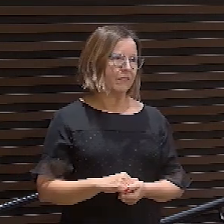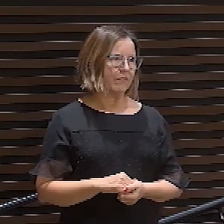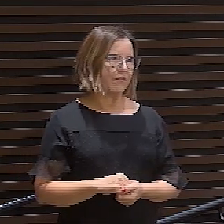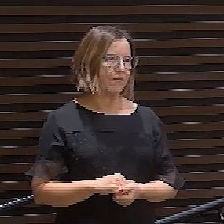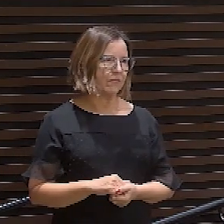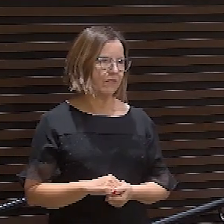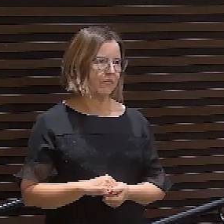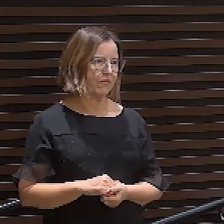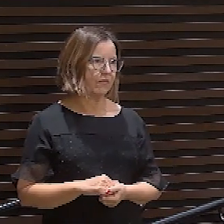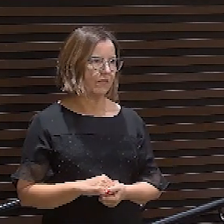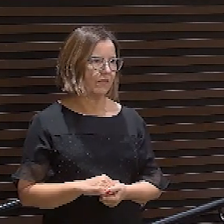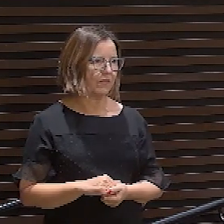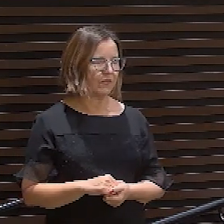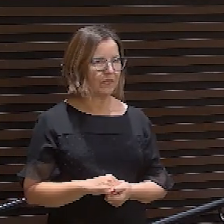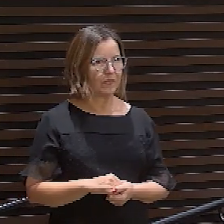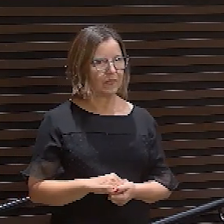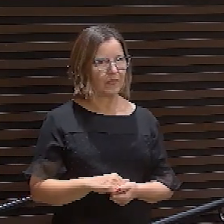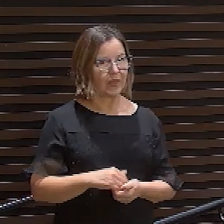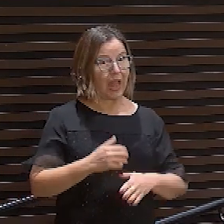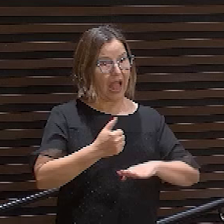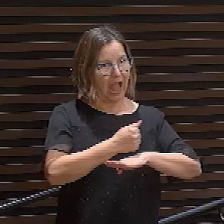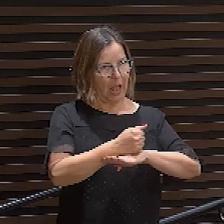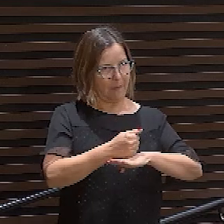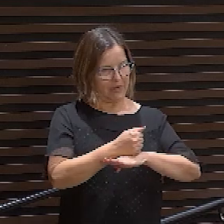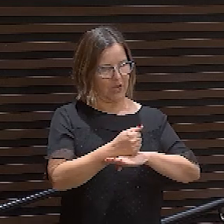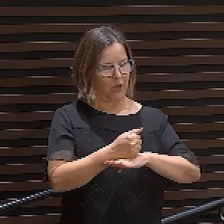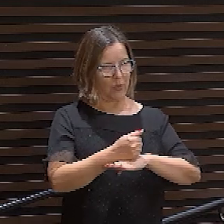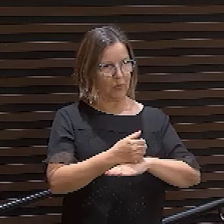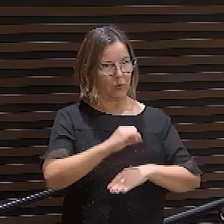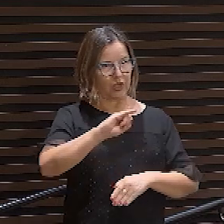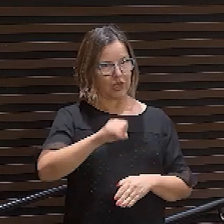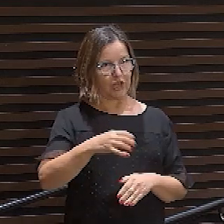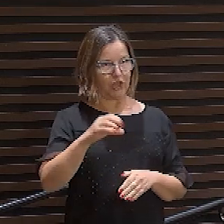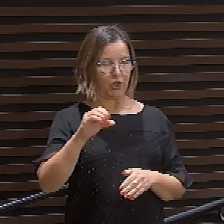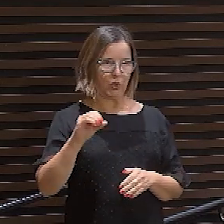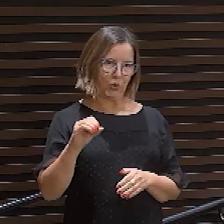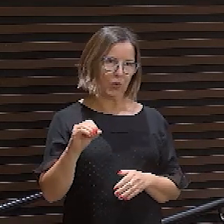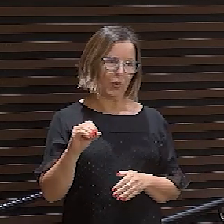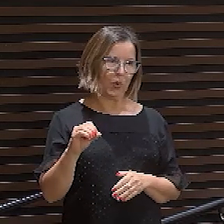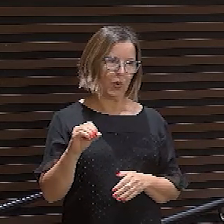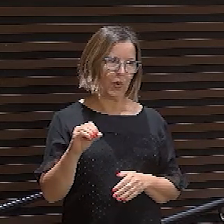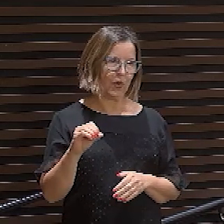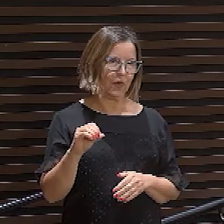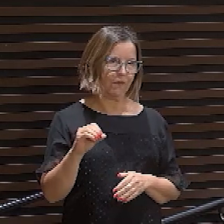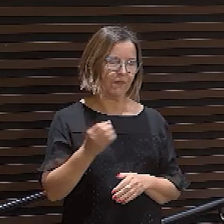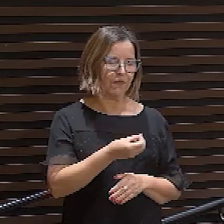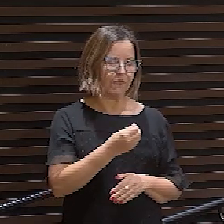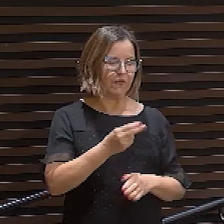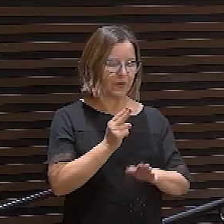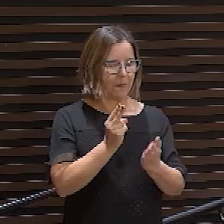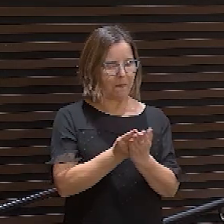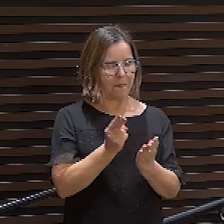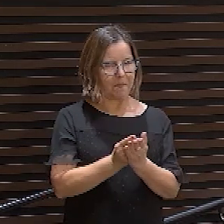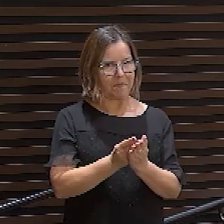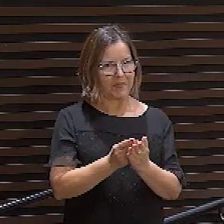você sabe que Abraão e Jó, eles são contemporâneos.